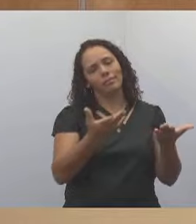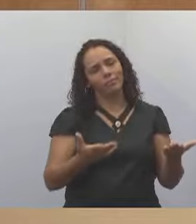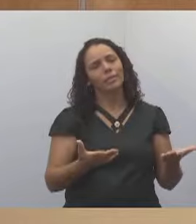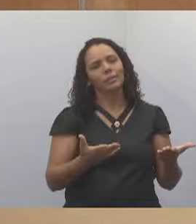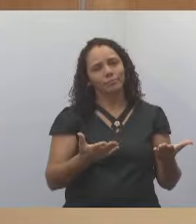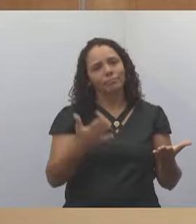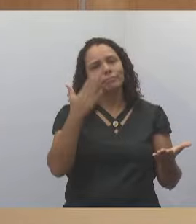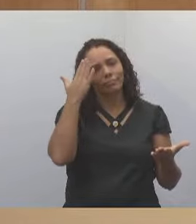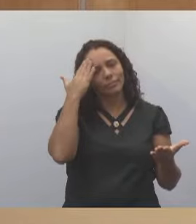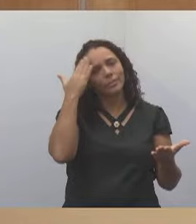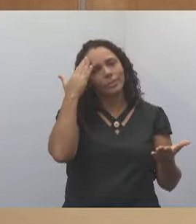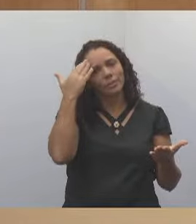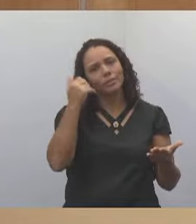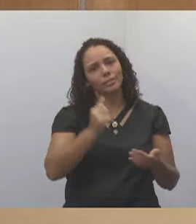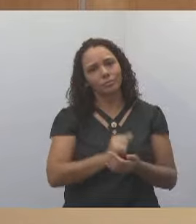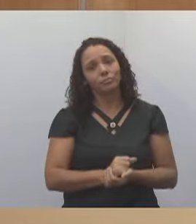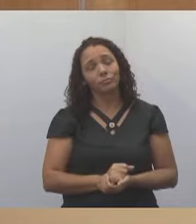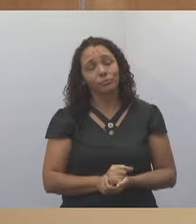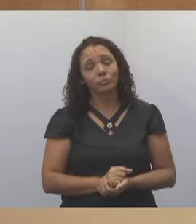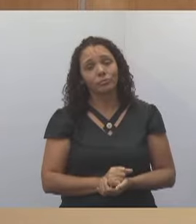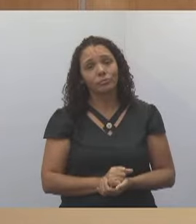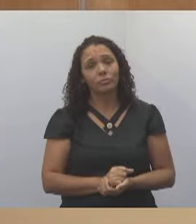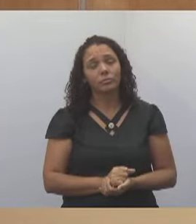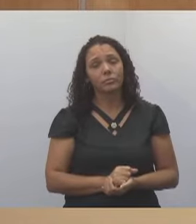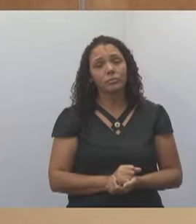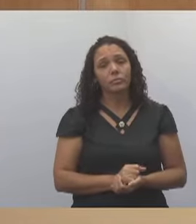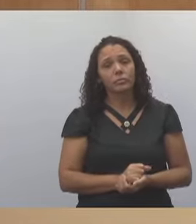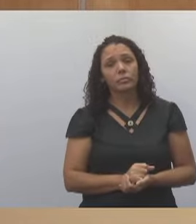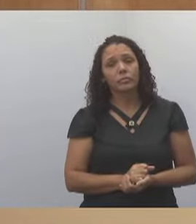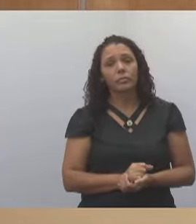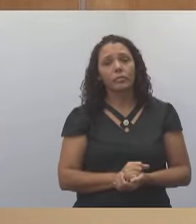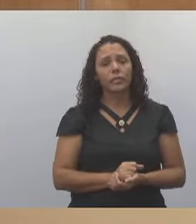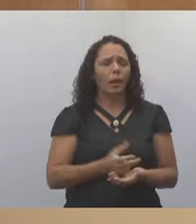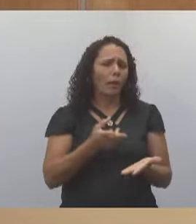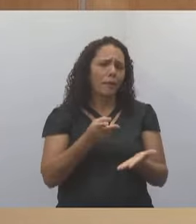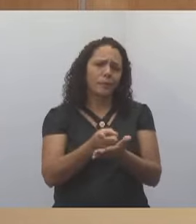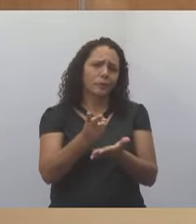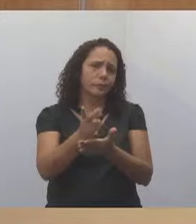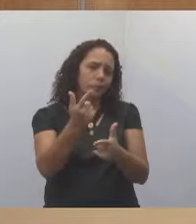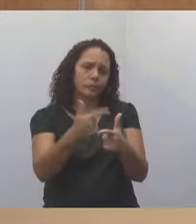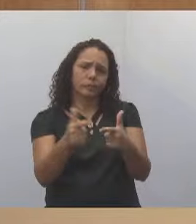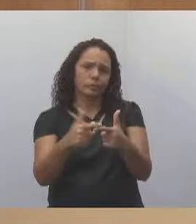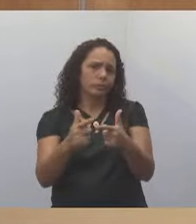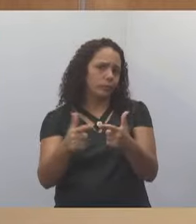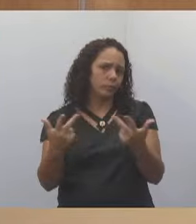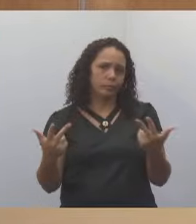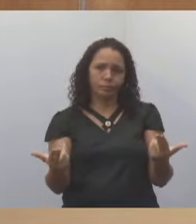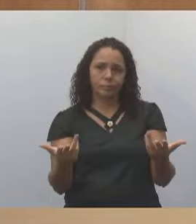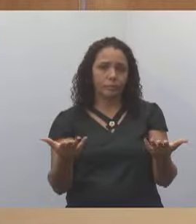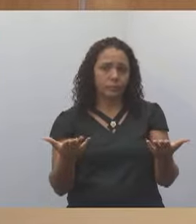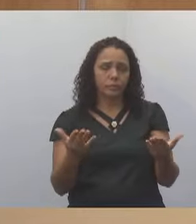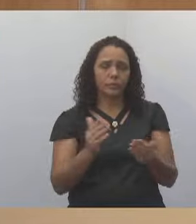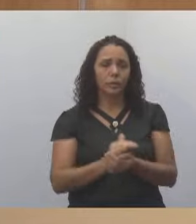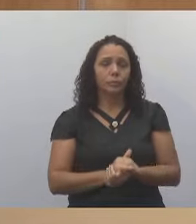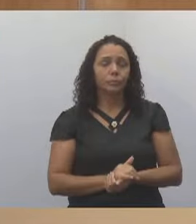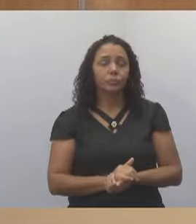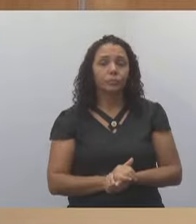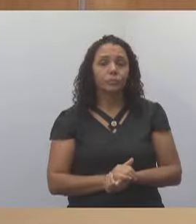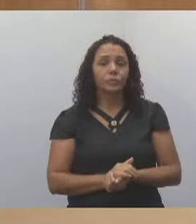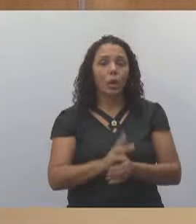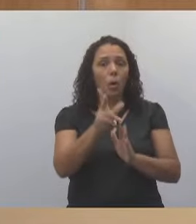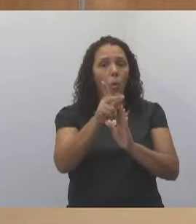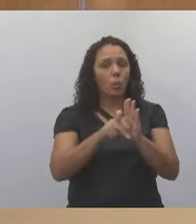e assim por diante, e adquirir esses equipamentos e continuaria o problema. Tá? Então, o projeto